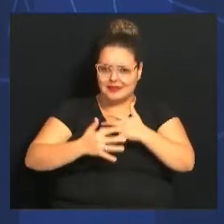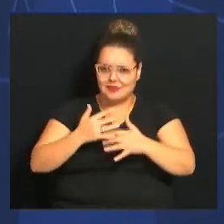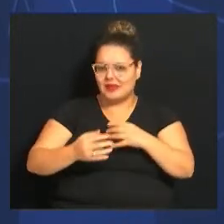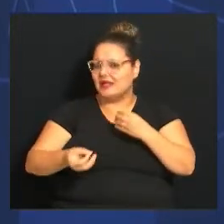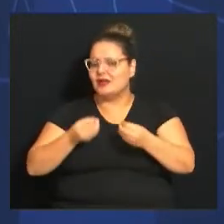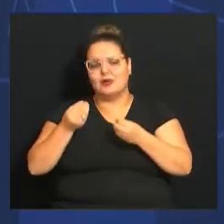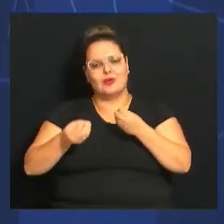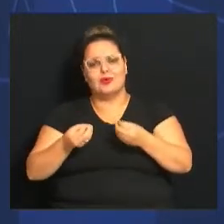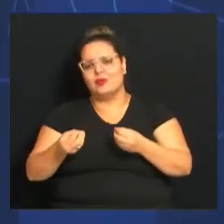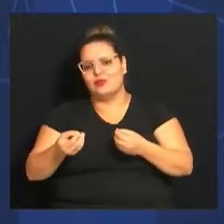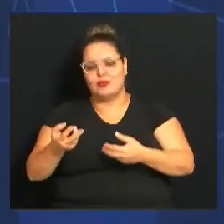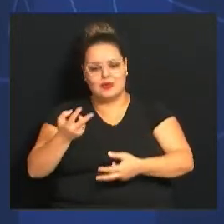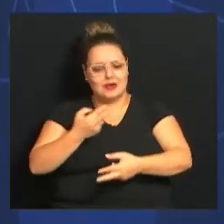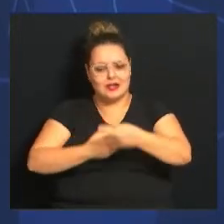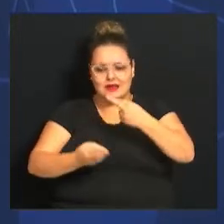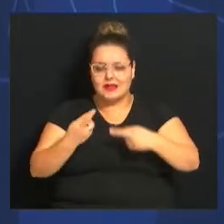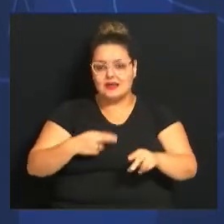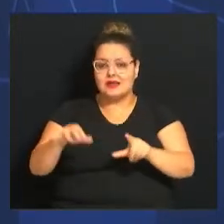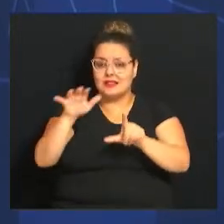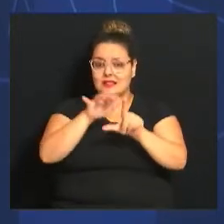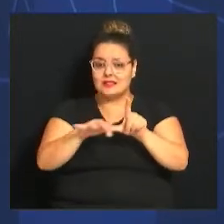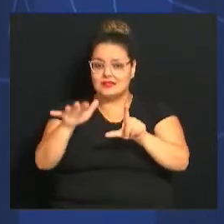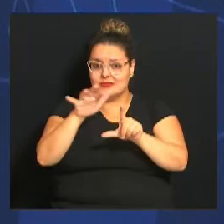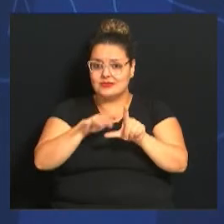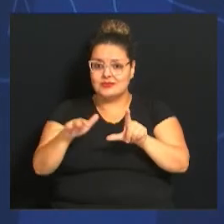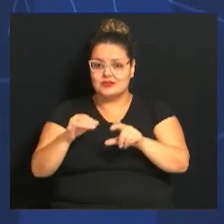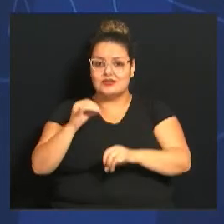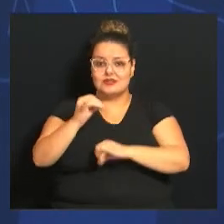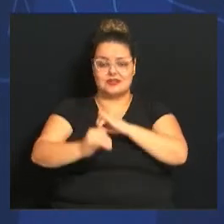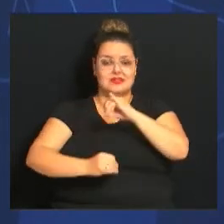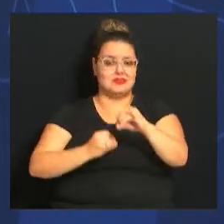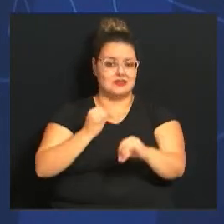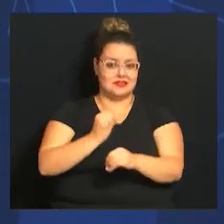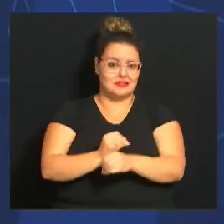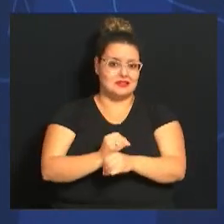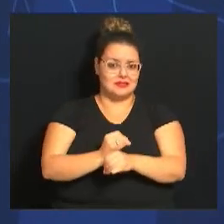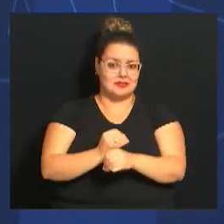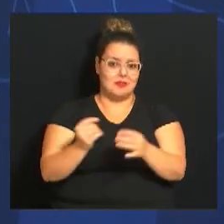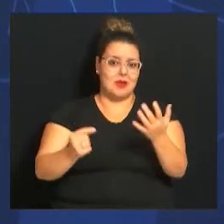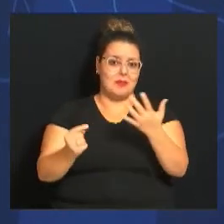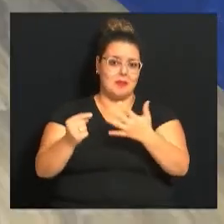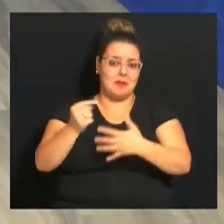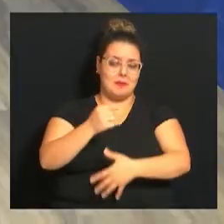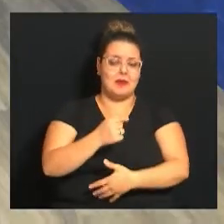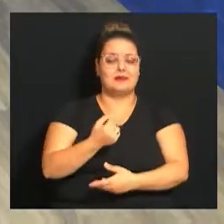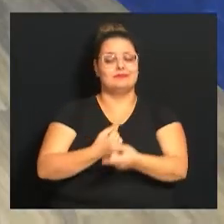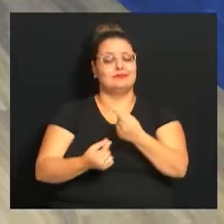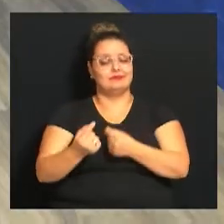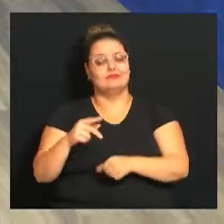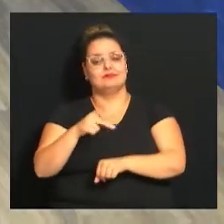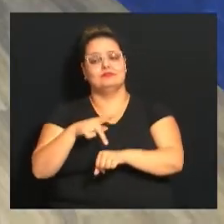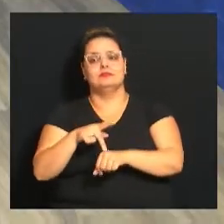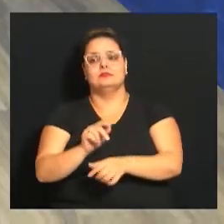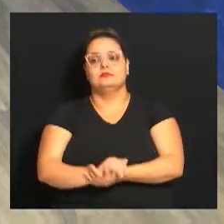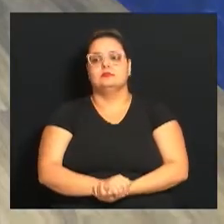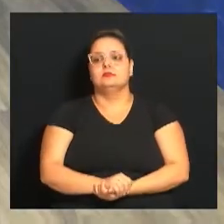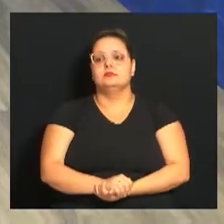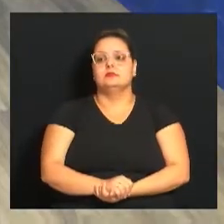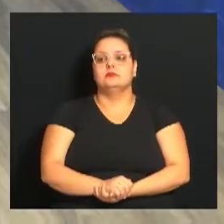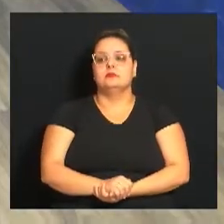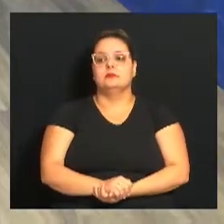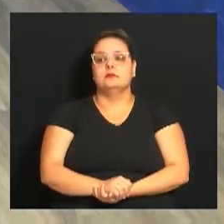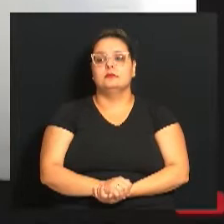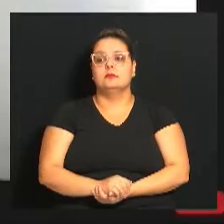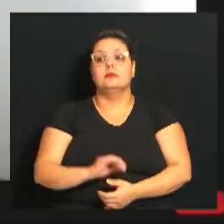essa relação entre streaming, internet e questões econômicas do nosso país? Eu acho